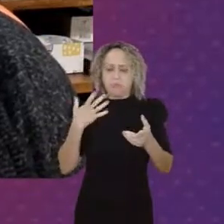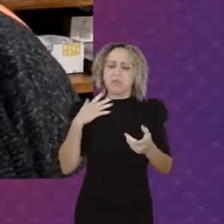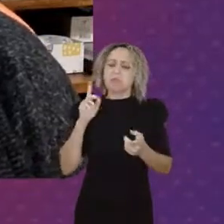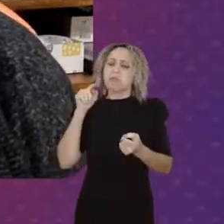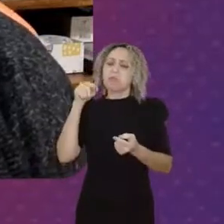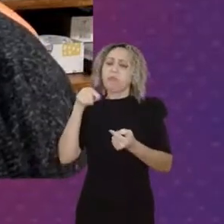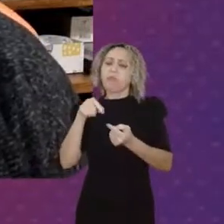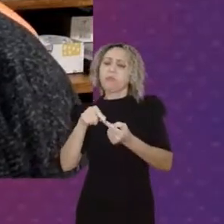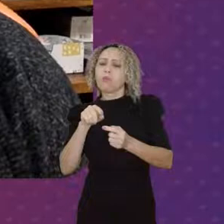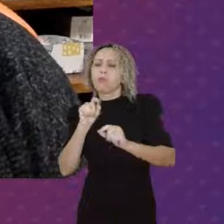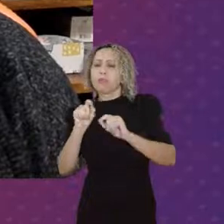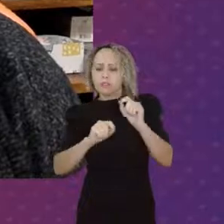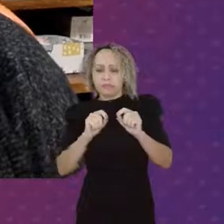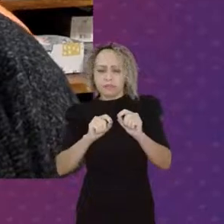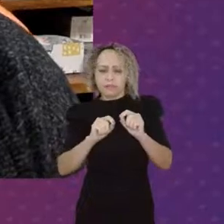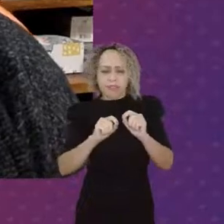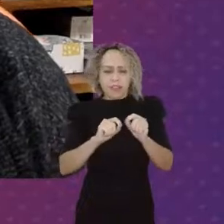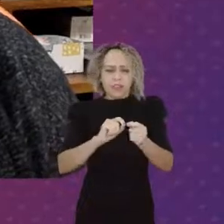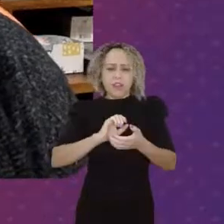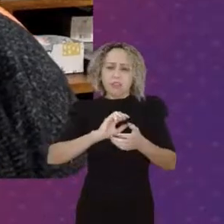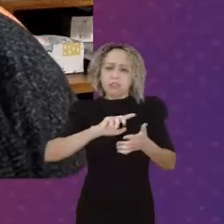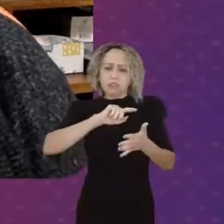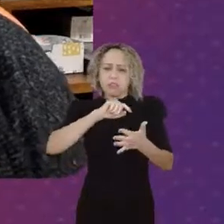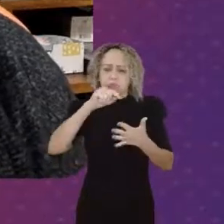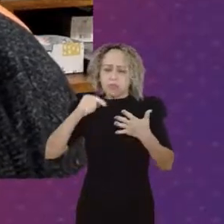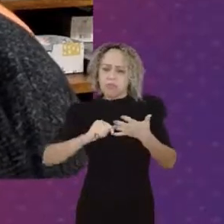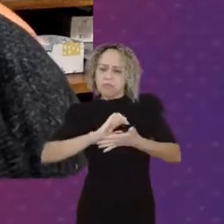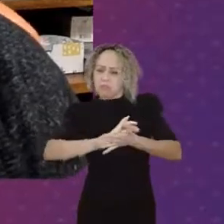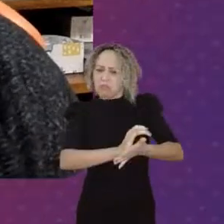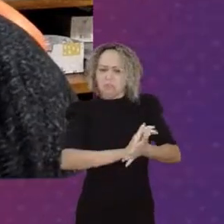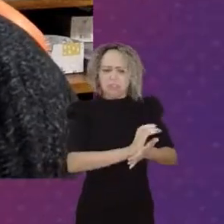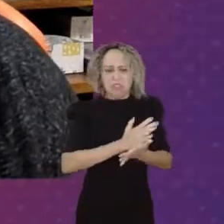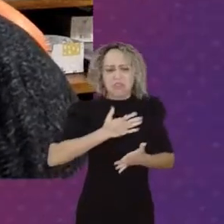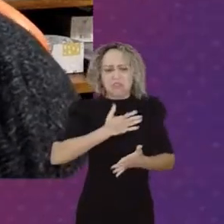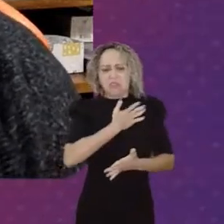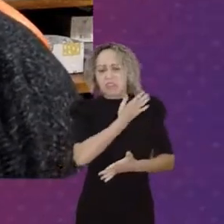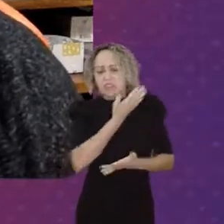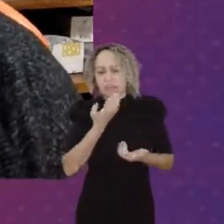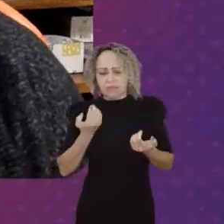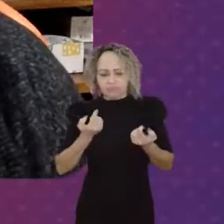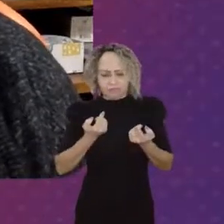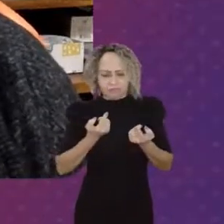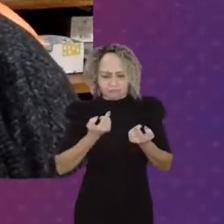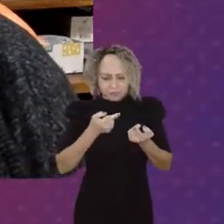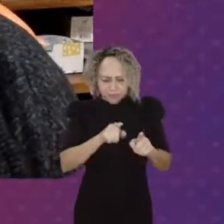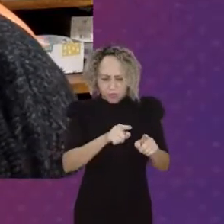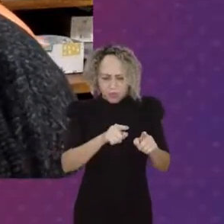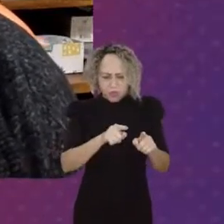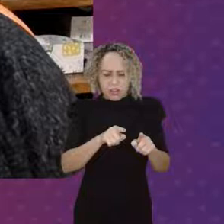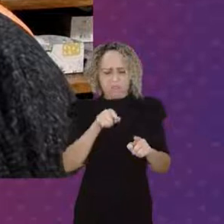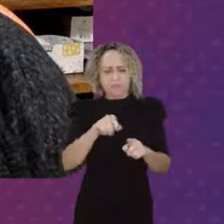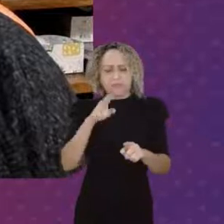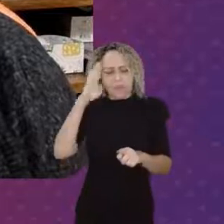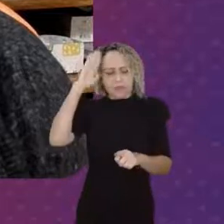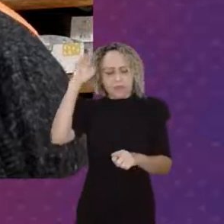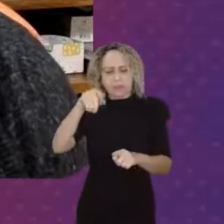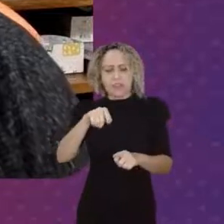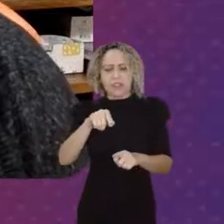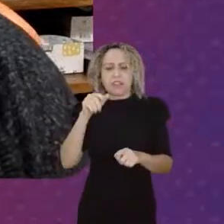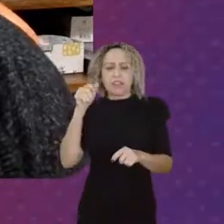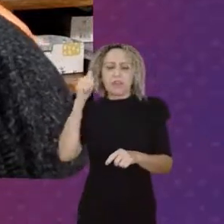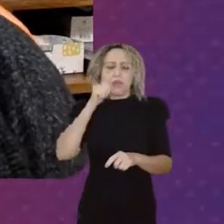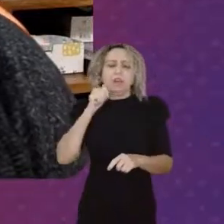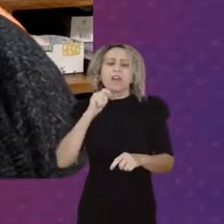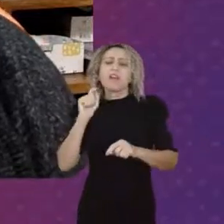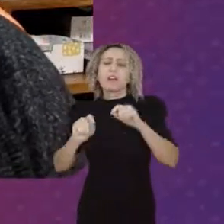causa, determinados preconceitos e determinados tratamentos direcionados especialmente às mulheres são consequência